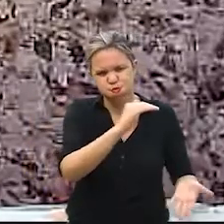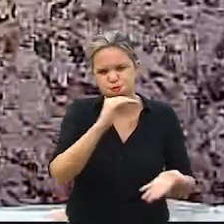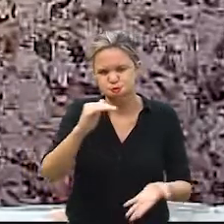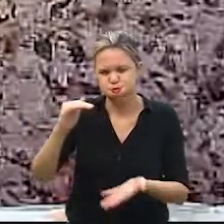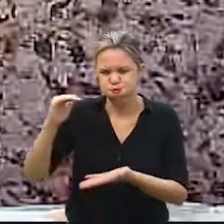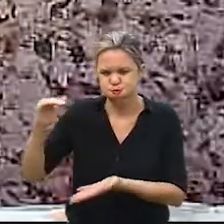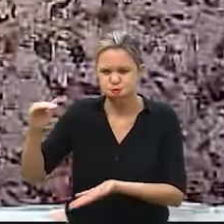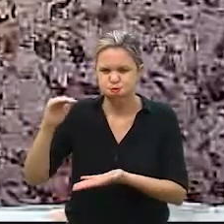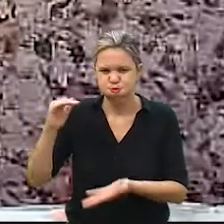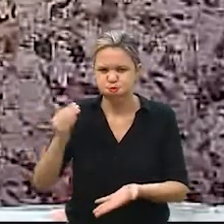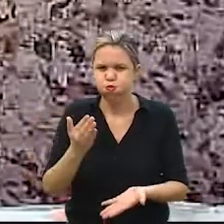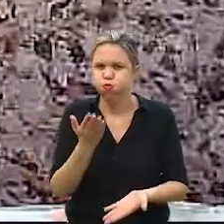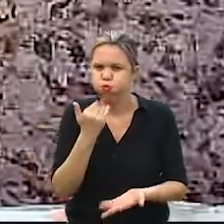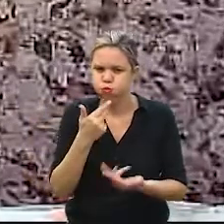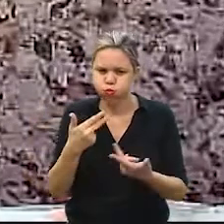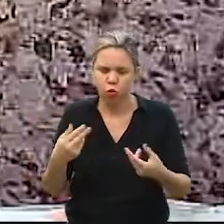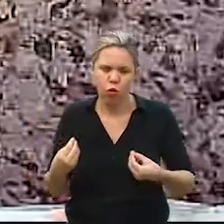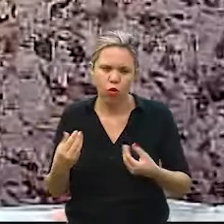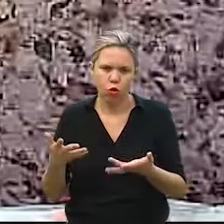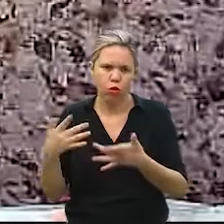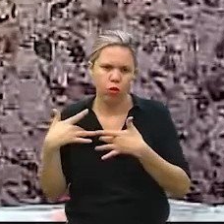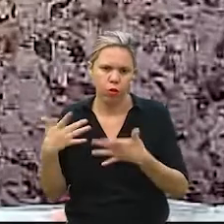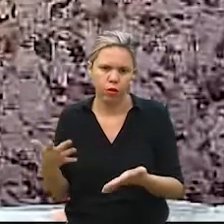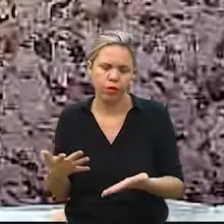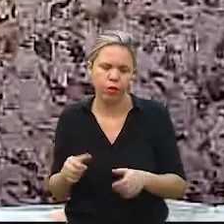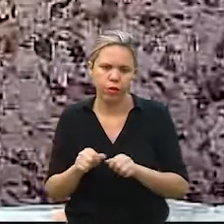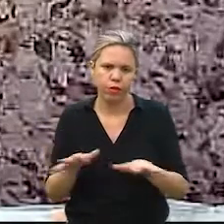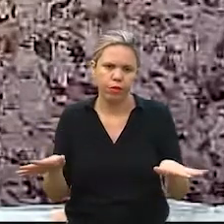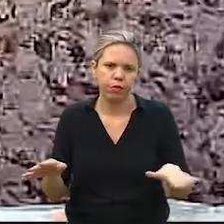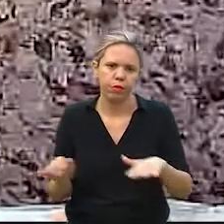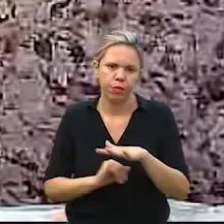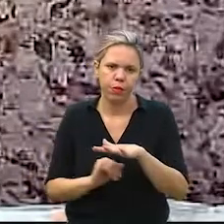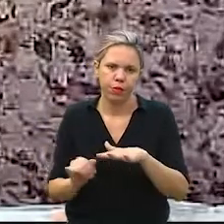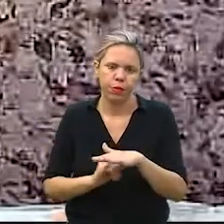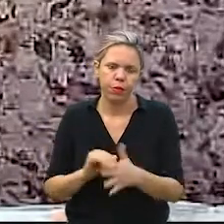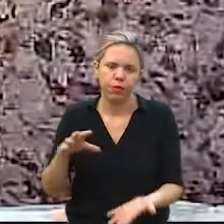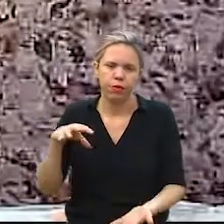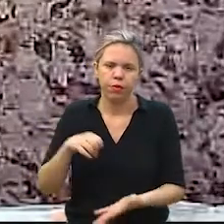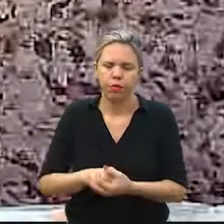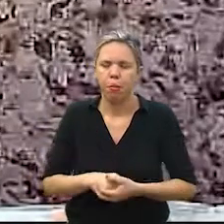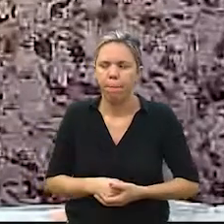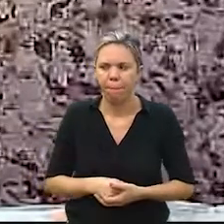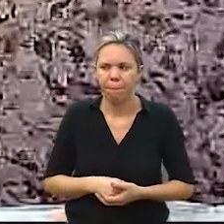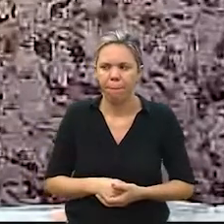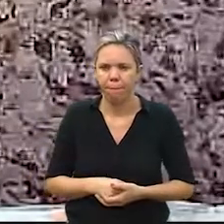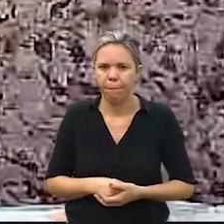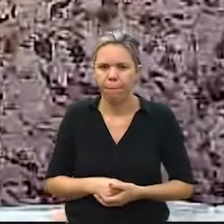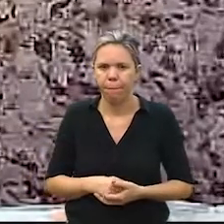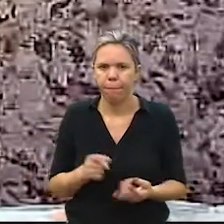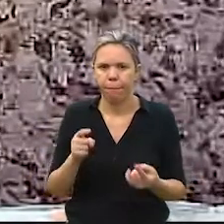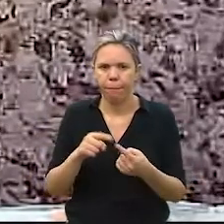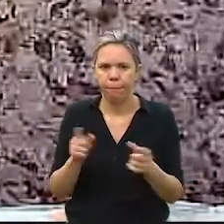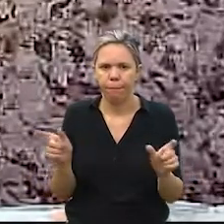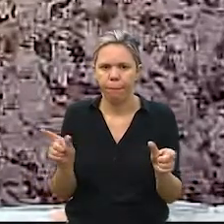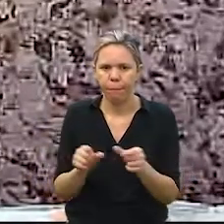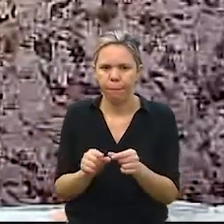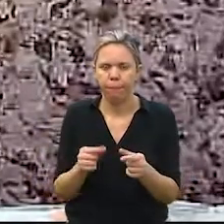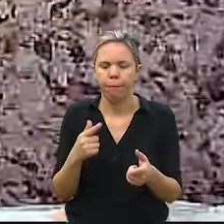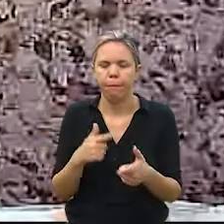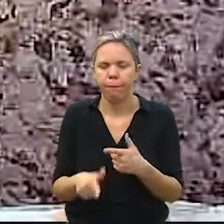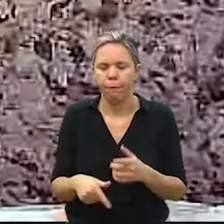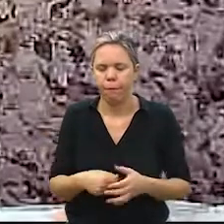toneladas de alimentos para serem distribuídos nas entidades cadastradas, com o sentido de amenizar um